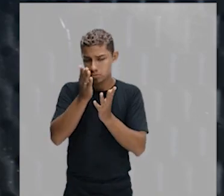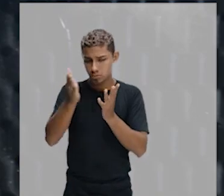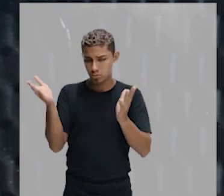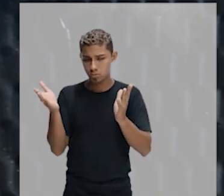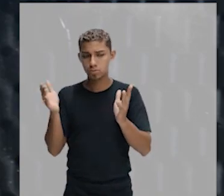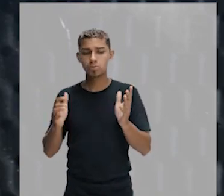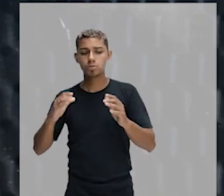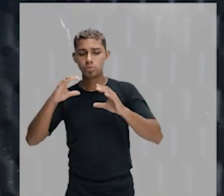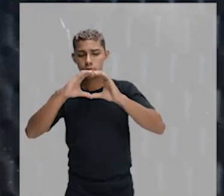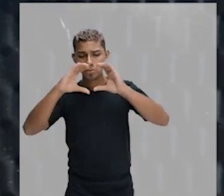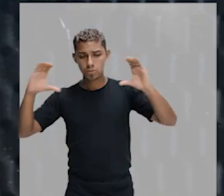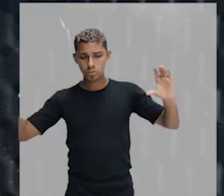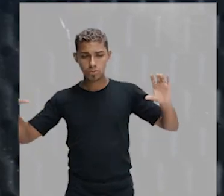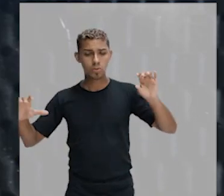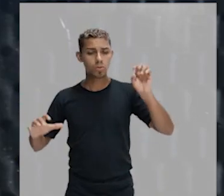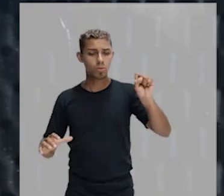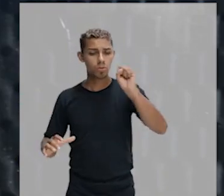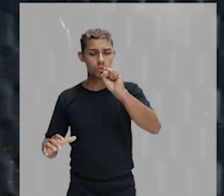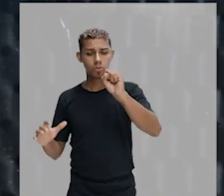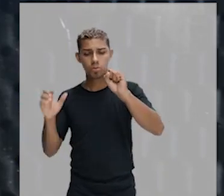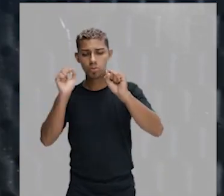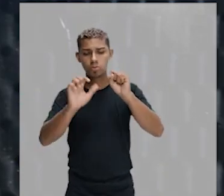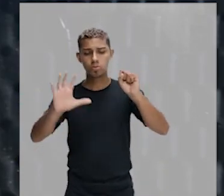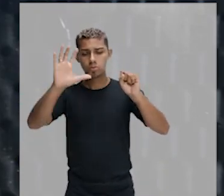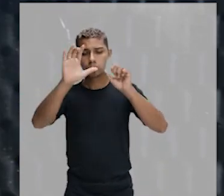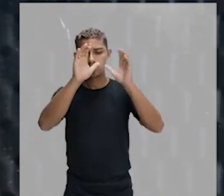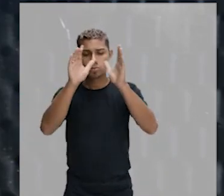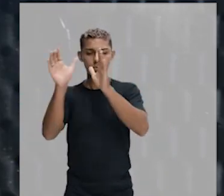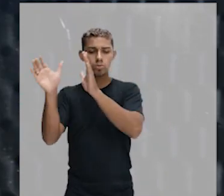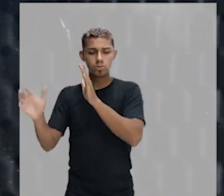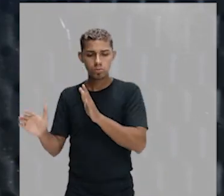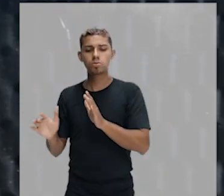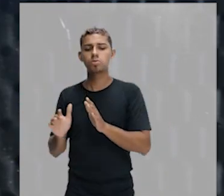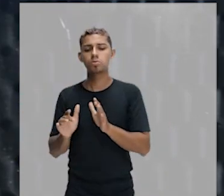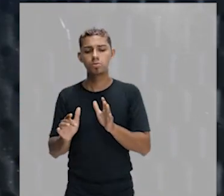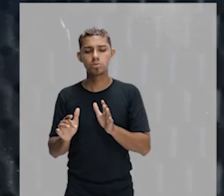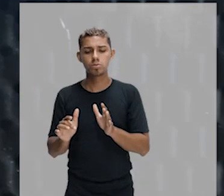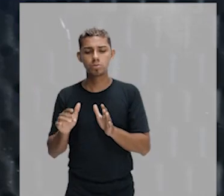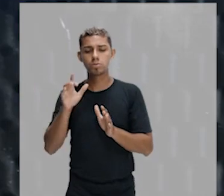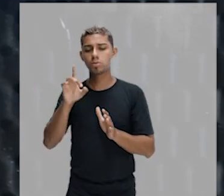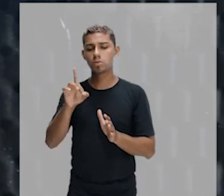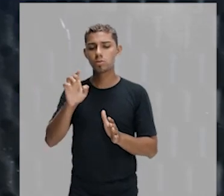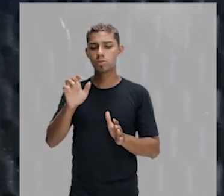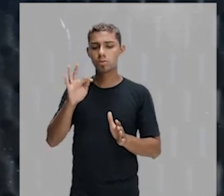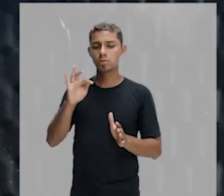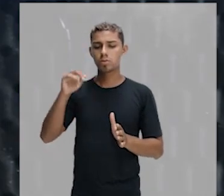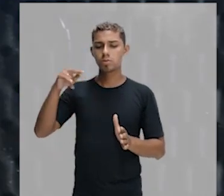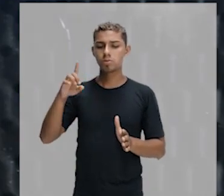em 88 regiões com limites bem definidos, certo? Então, são